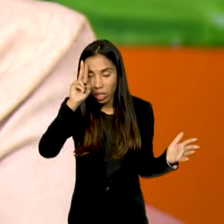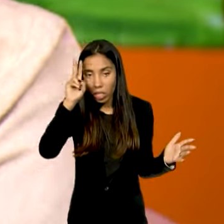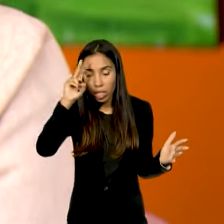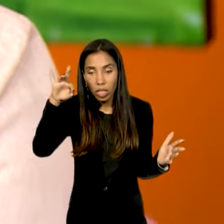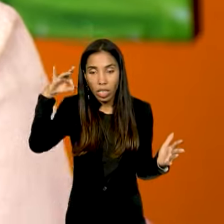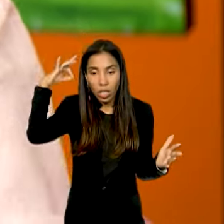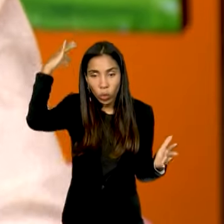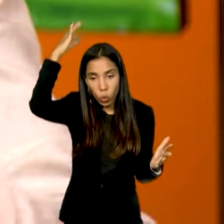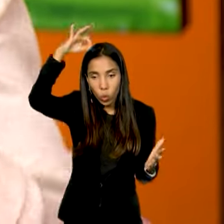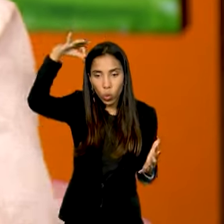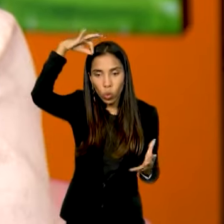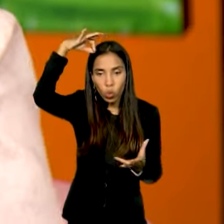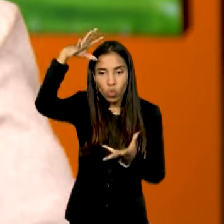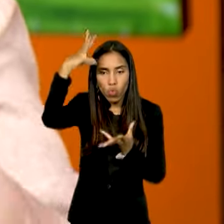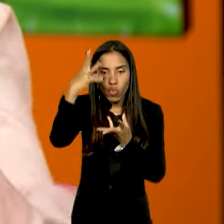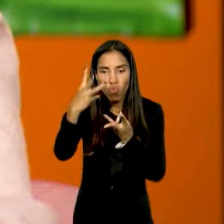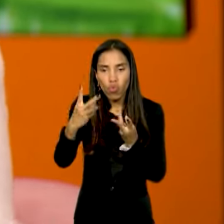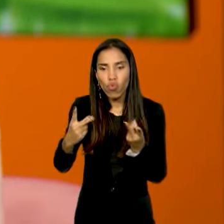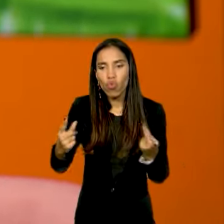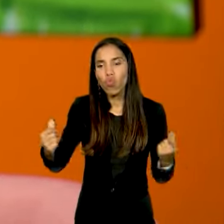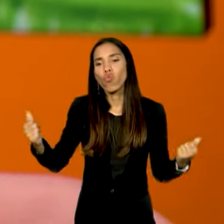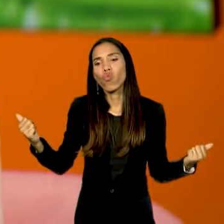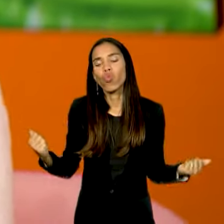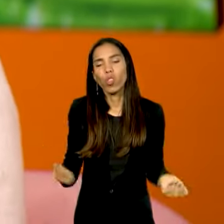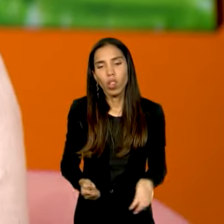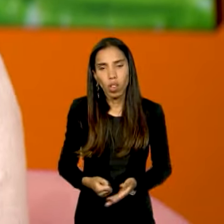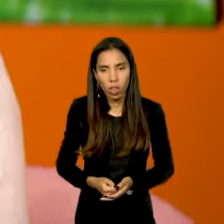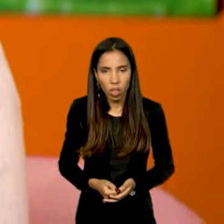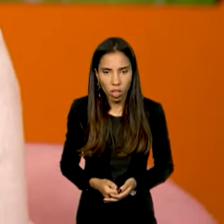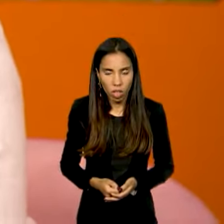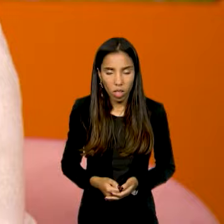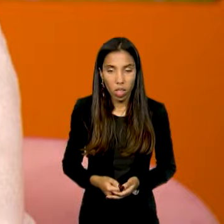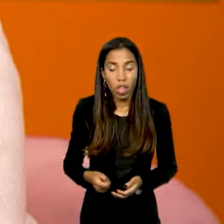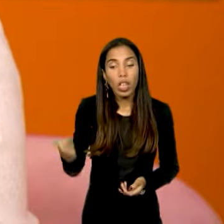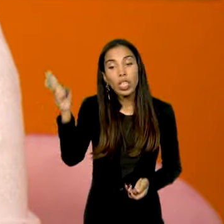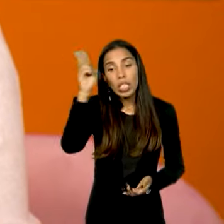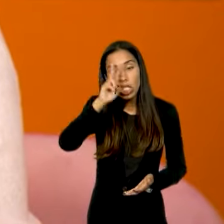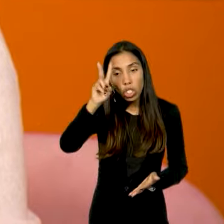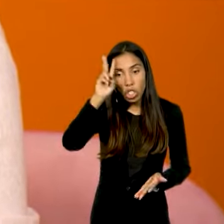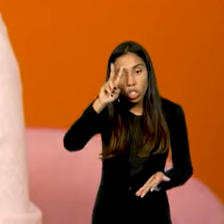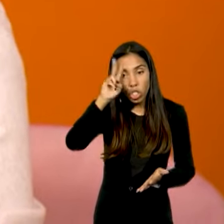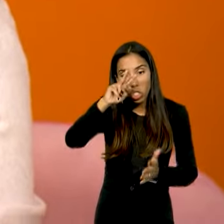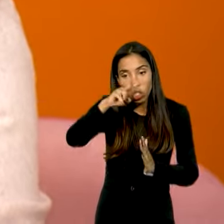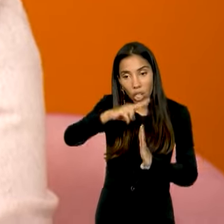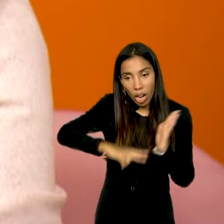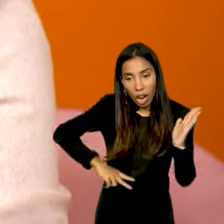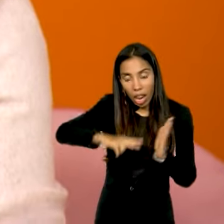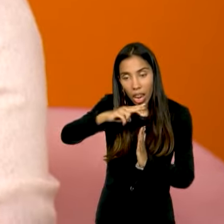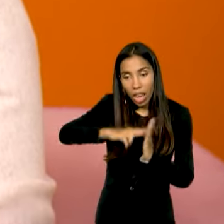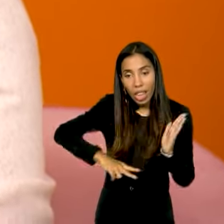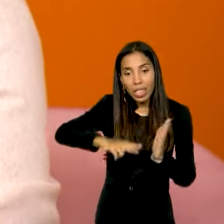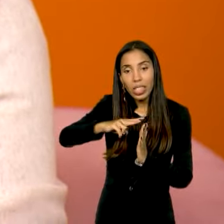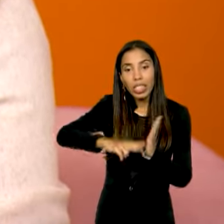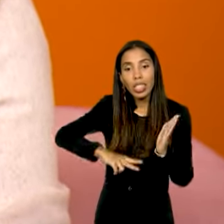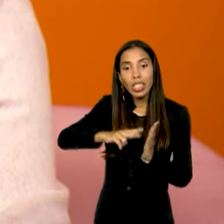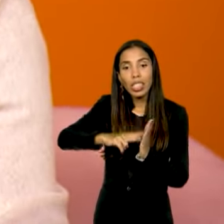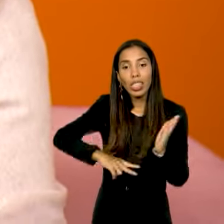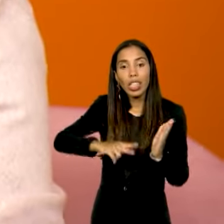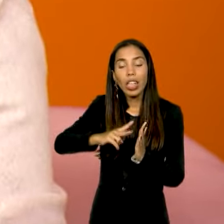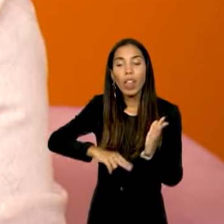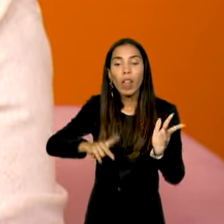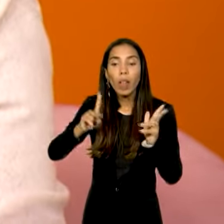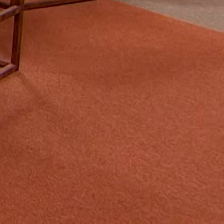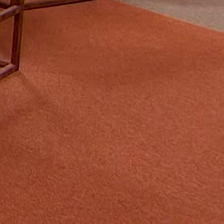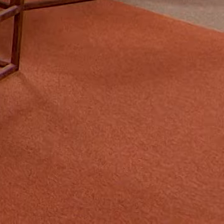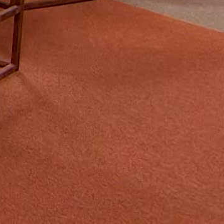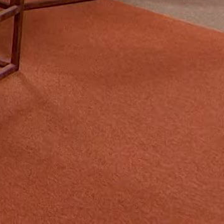espírito emagrece. Porque só aí o espírito emagrece. As histórias e a leitura é como se fosse beber